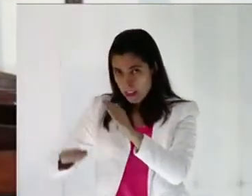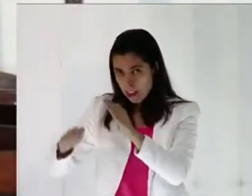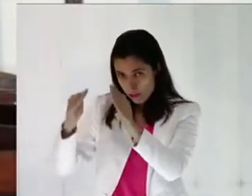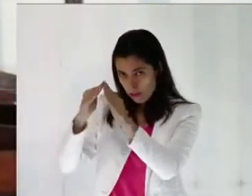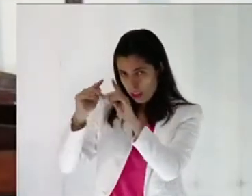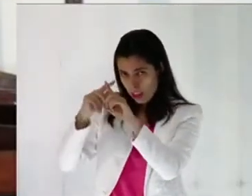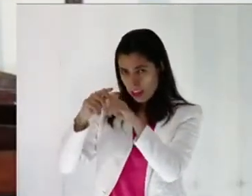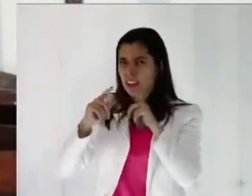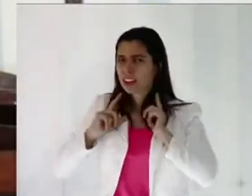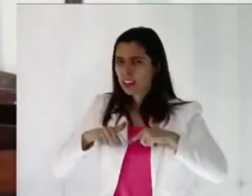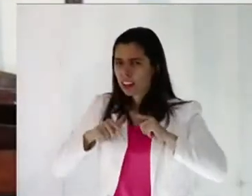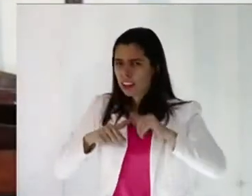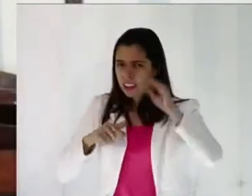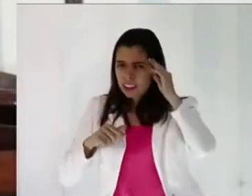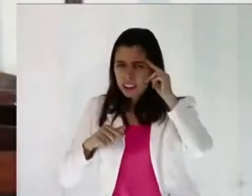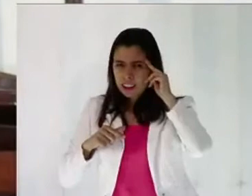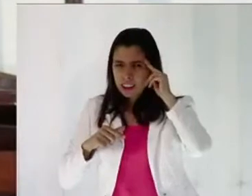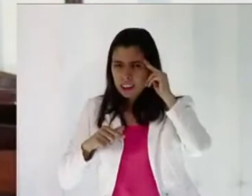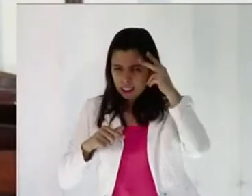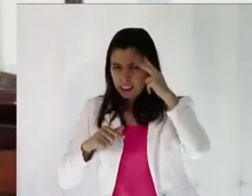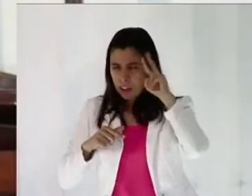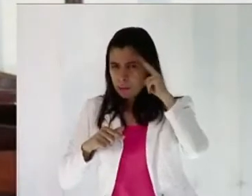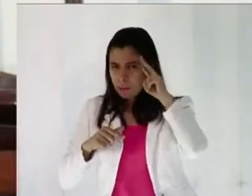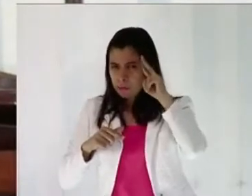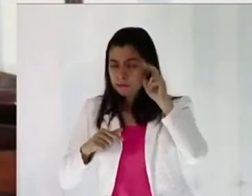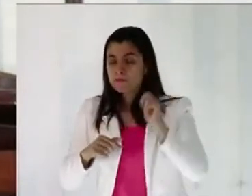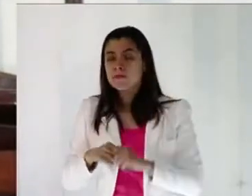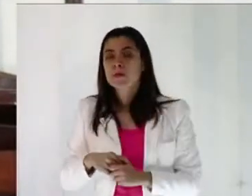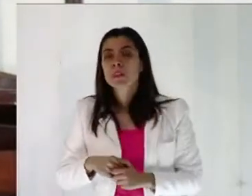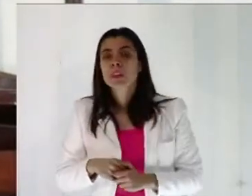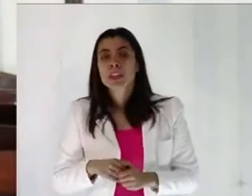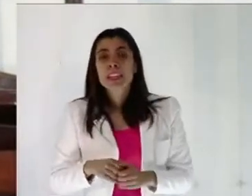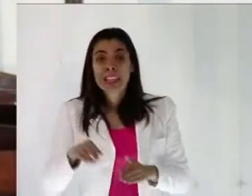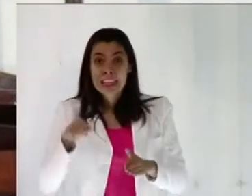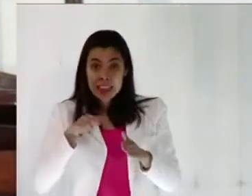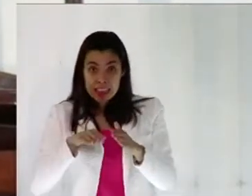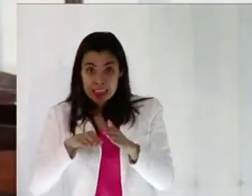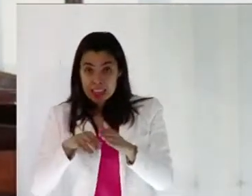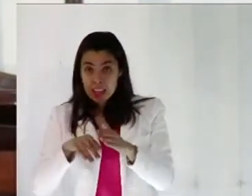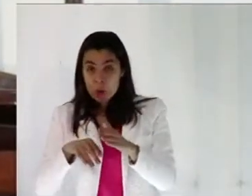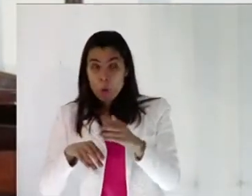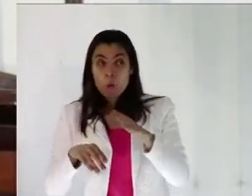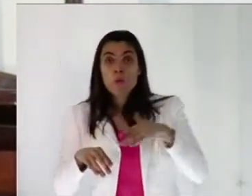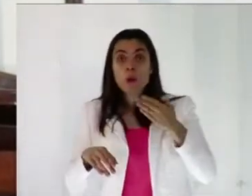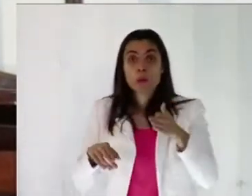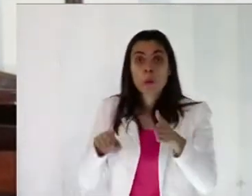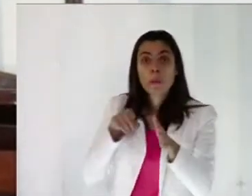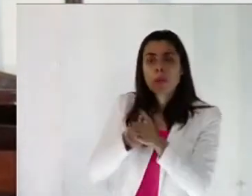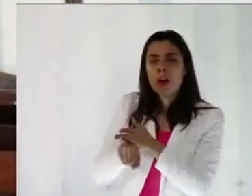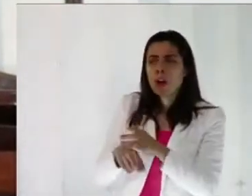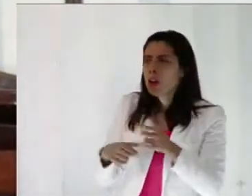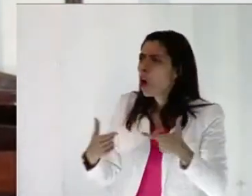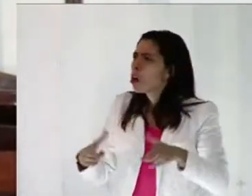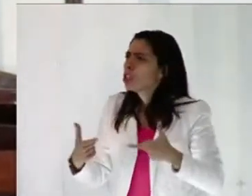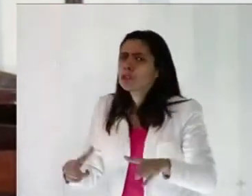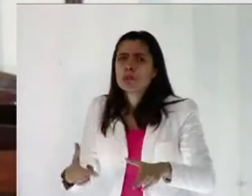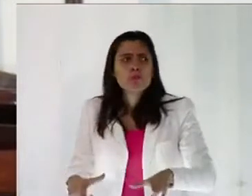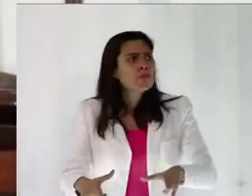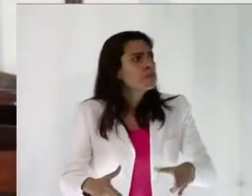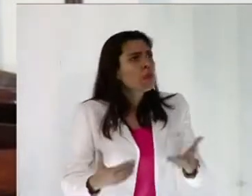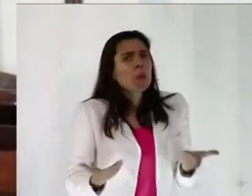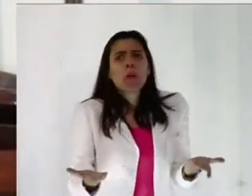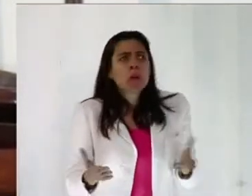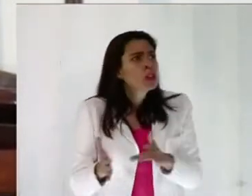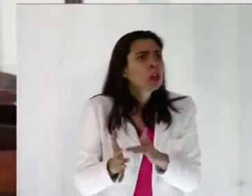Pai. Jesus e o Pai sempre estavam juntos. Todos os dias, após uma jornada de trabalho, de curas,